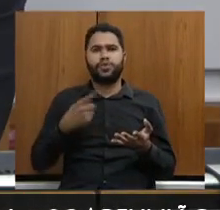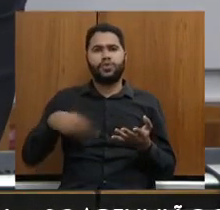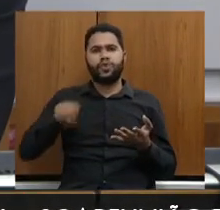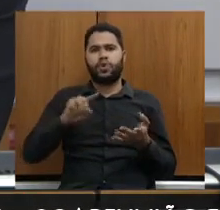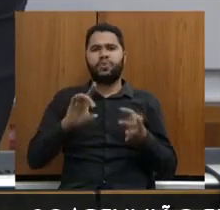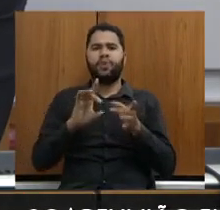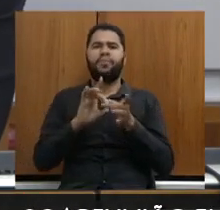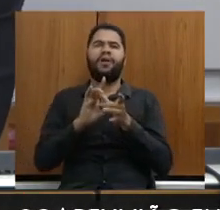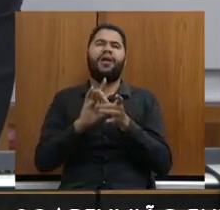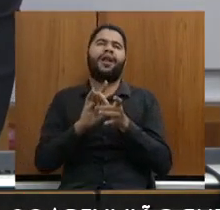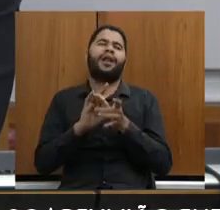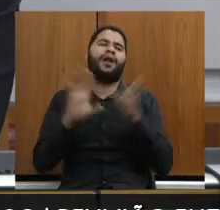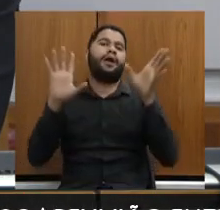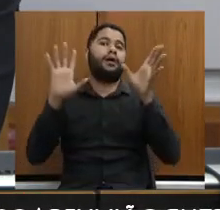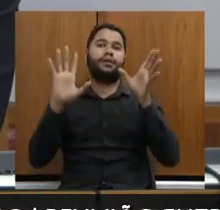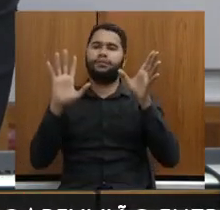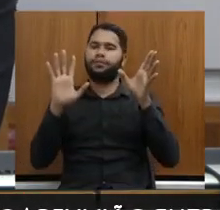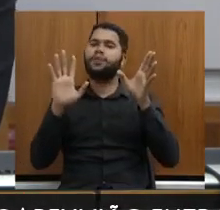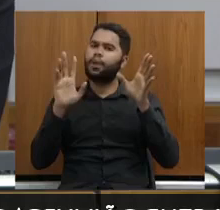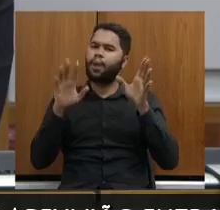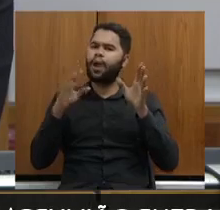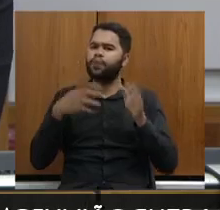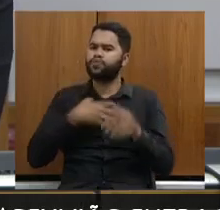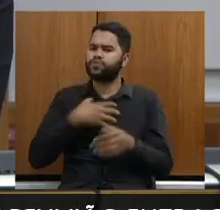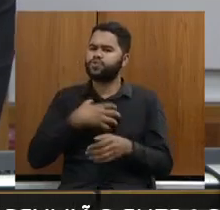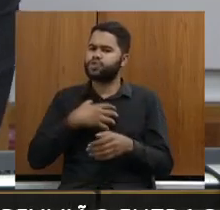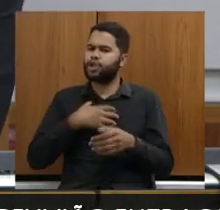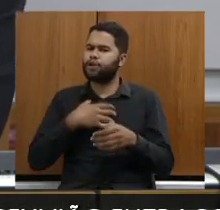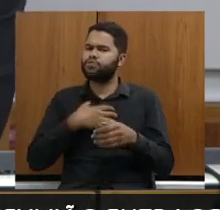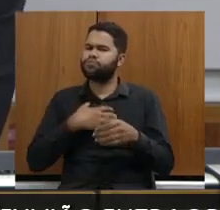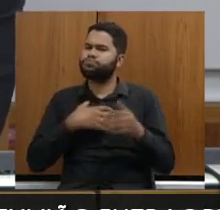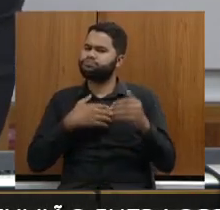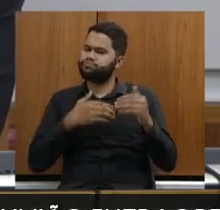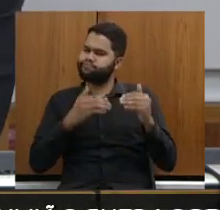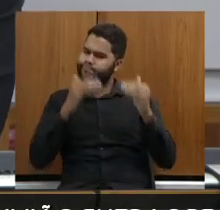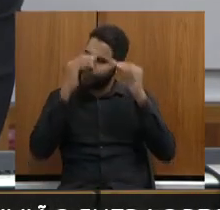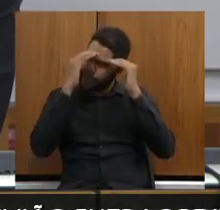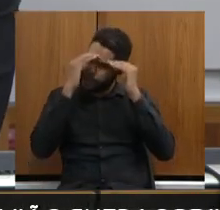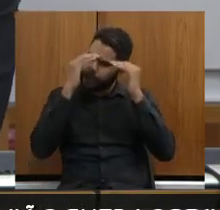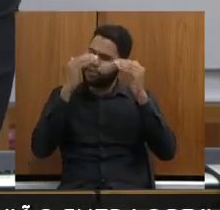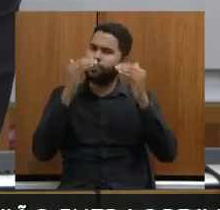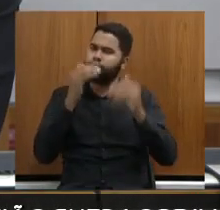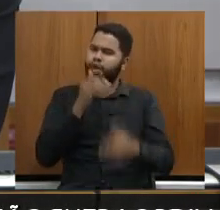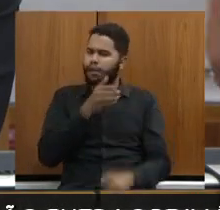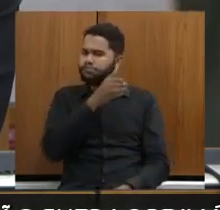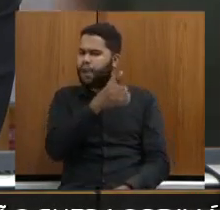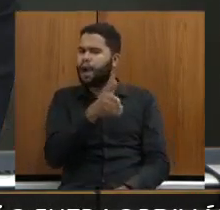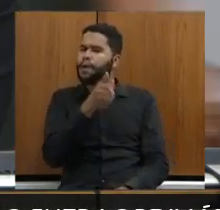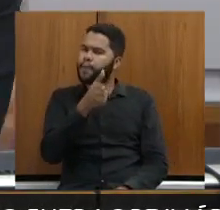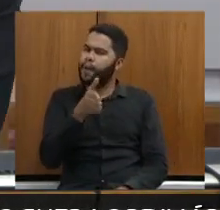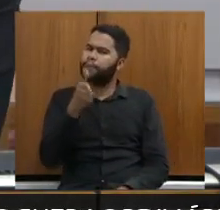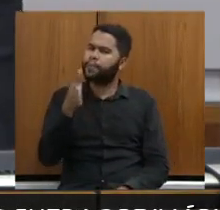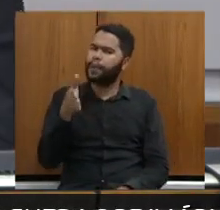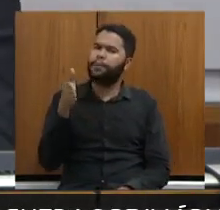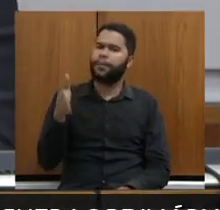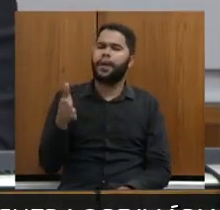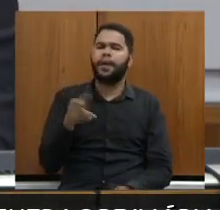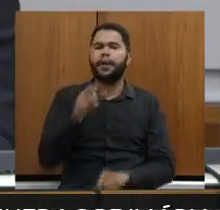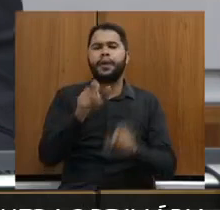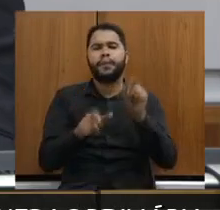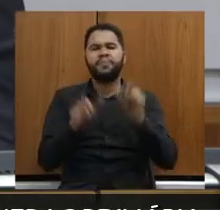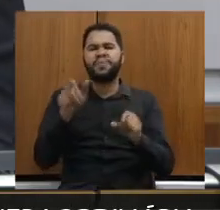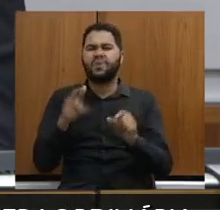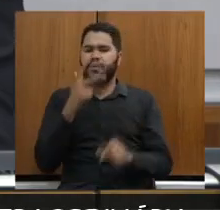não falamos em libertinagem a gente fala em liberdade né que é com responsabilidade a gente entende que é